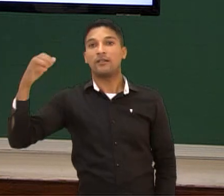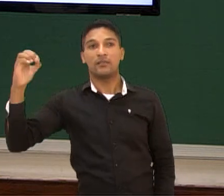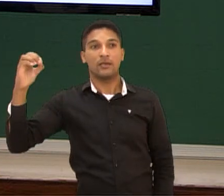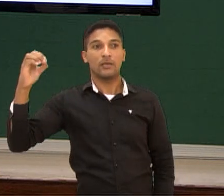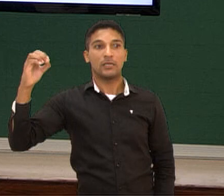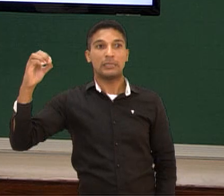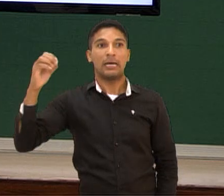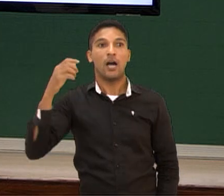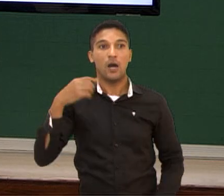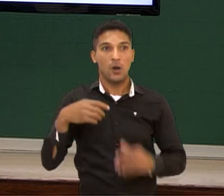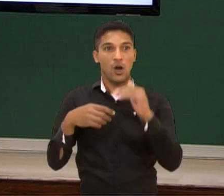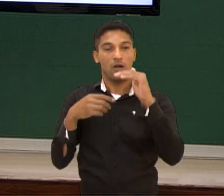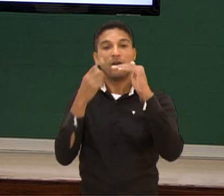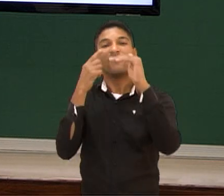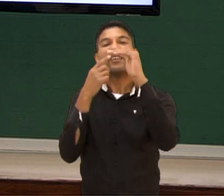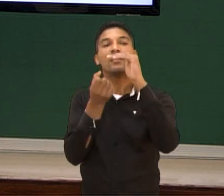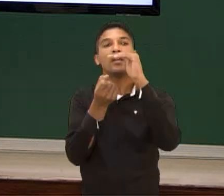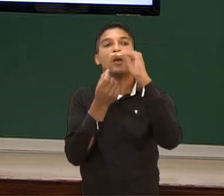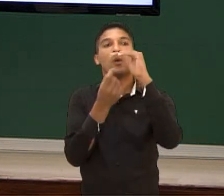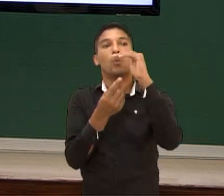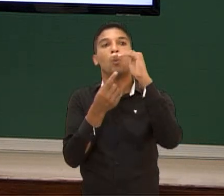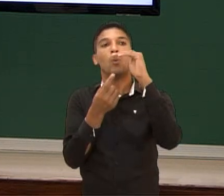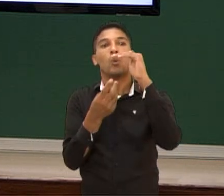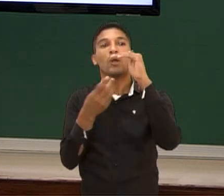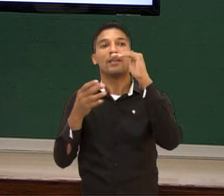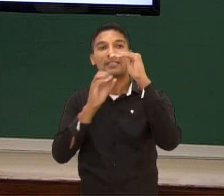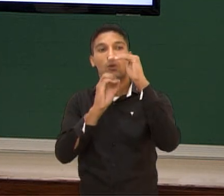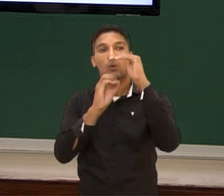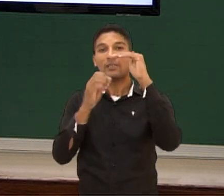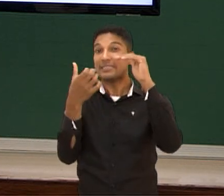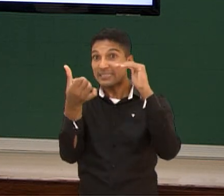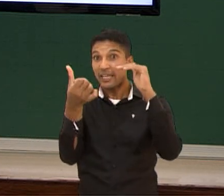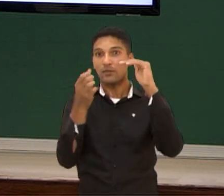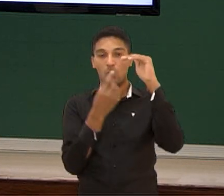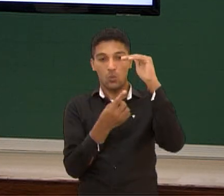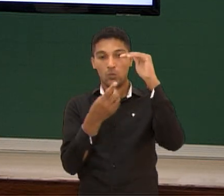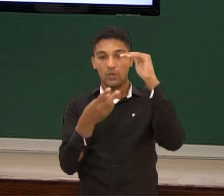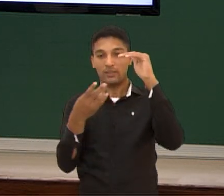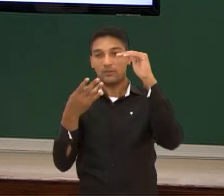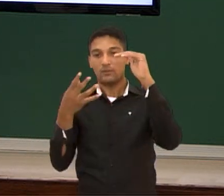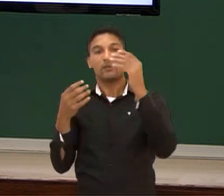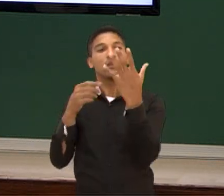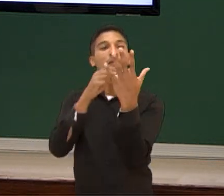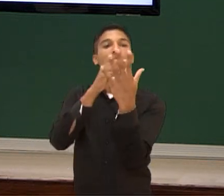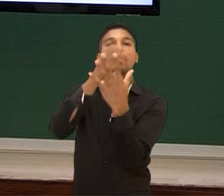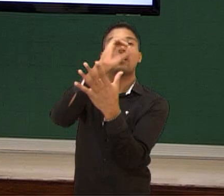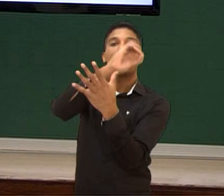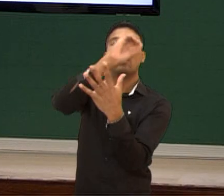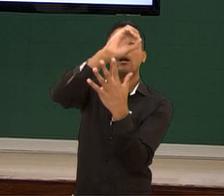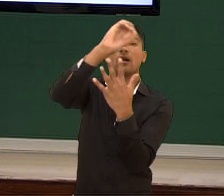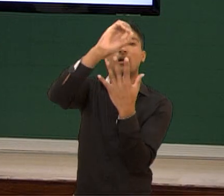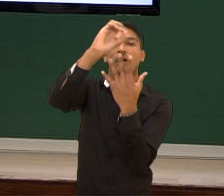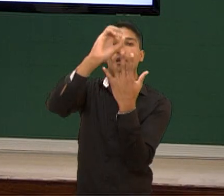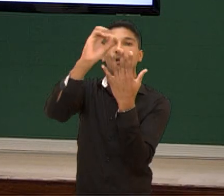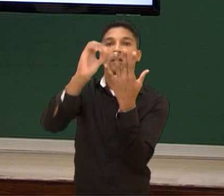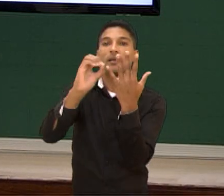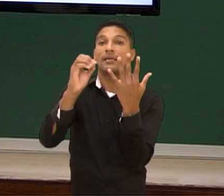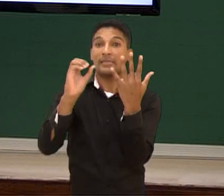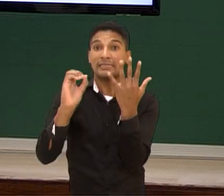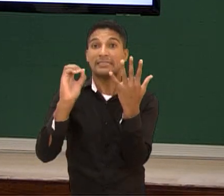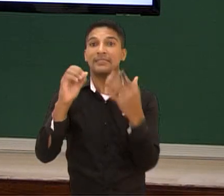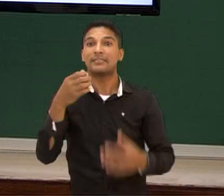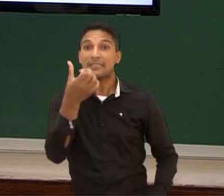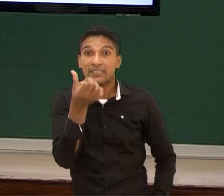zeros. 1, 2, 3, 4, 5, 6. 10 elevado à sexta potência,